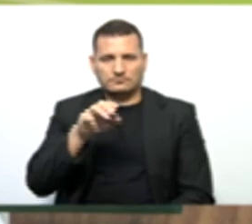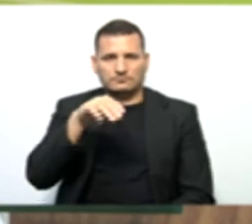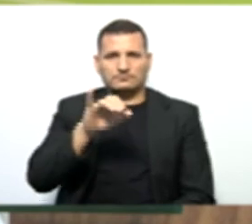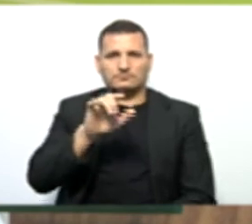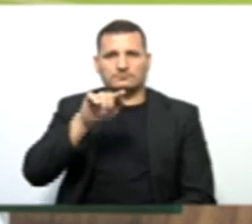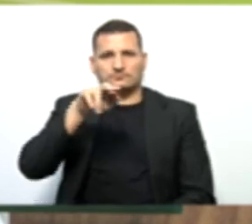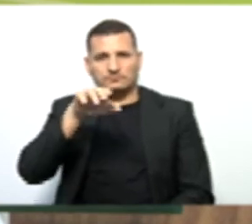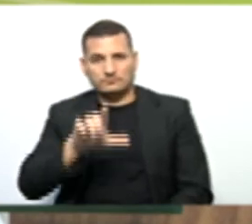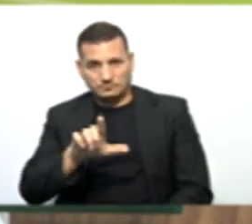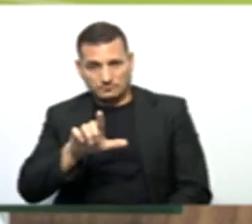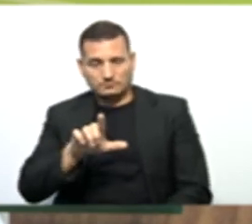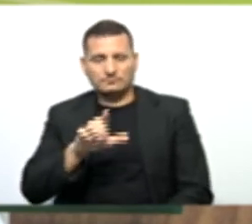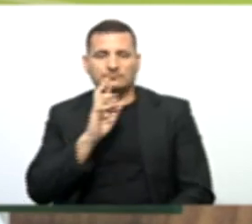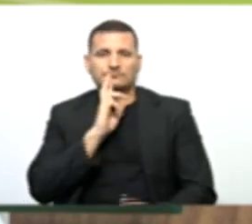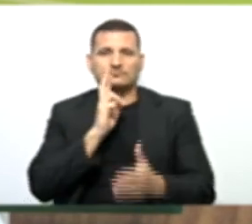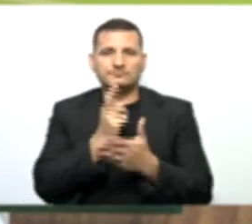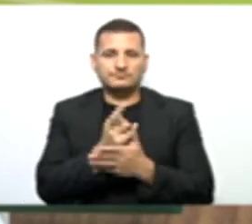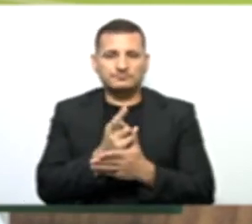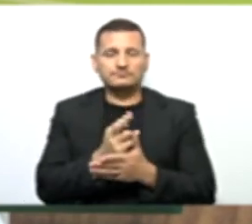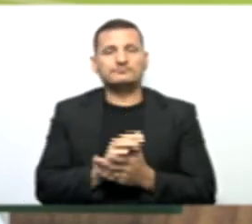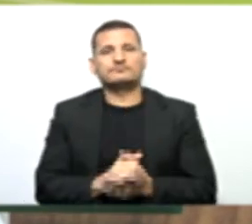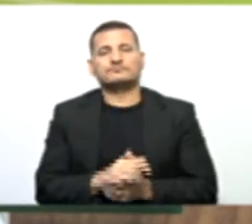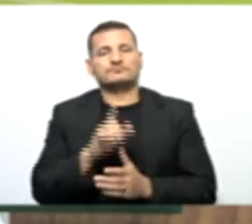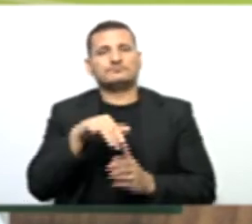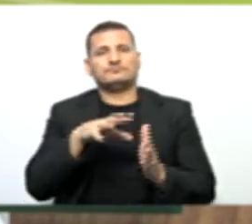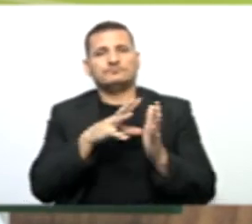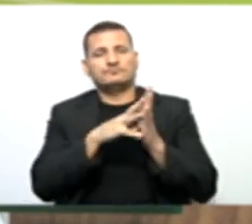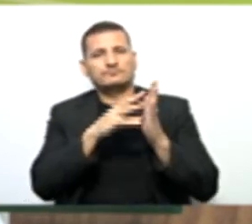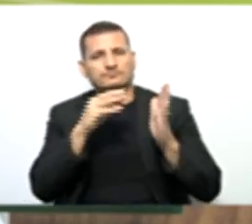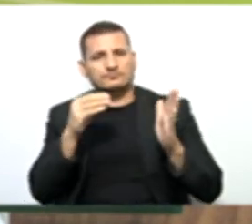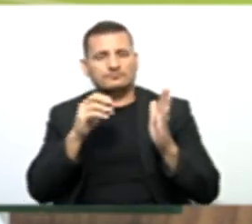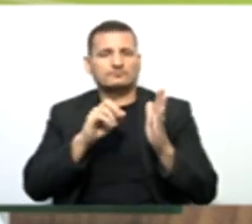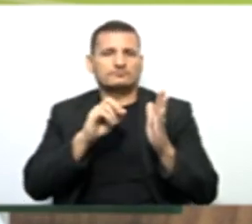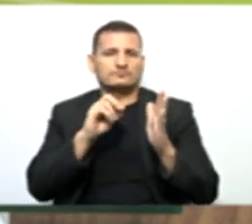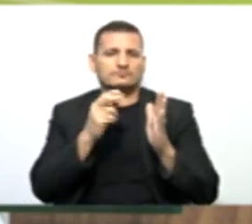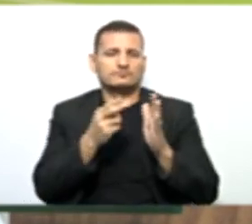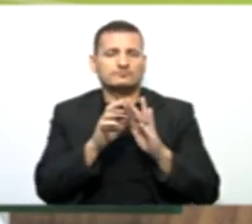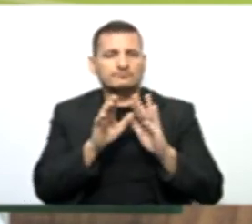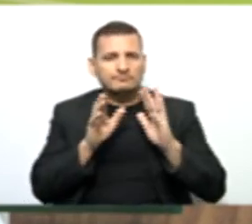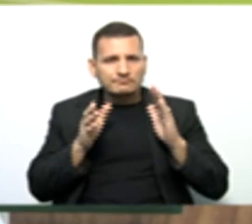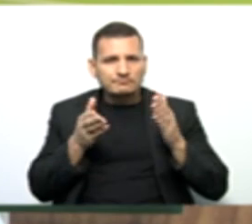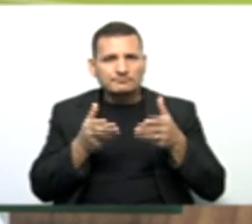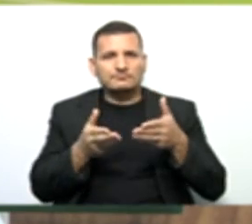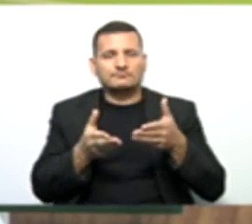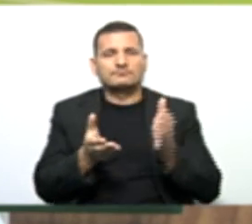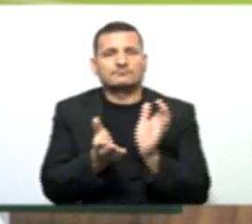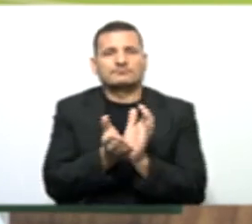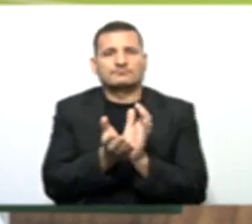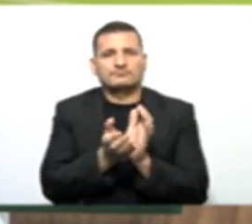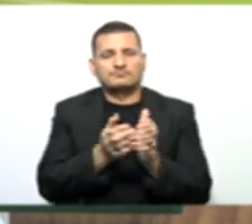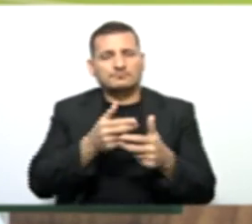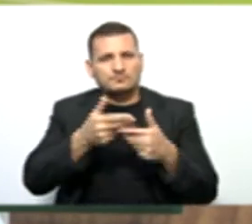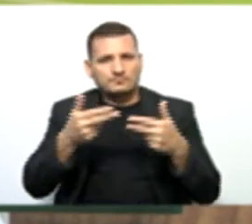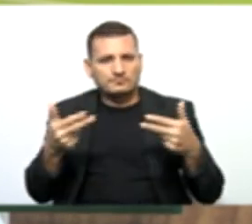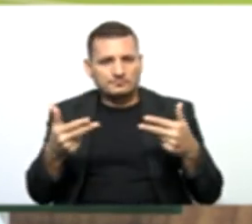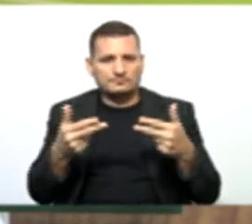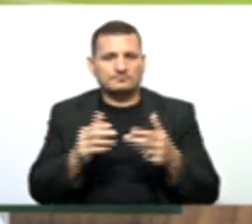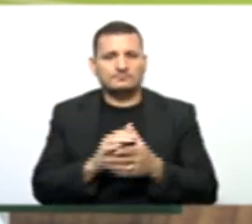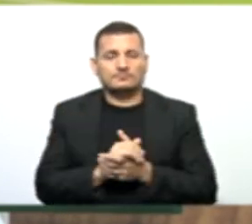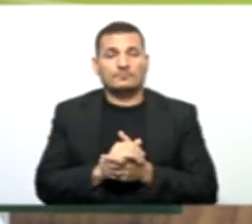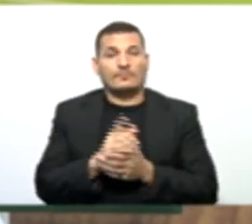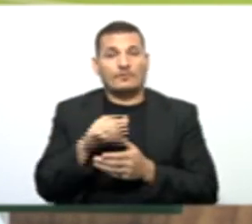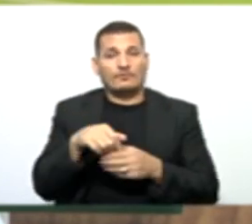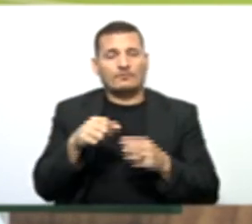também responderam. É um modelo ou uma especificação para um conjunto de objetos, ou seja, é